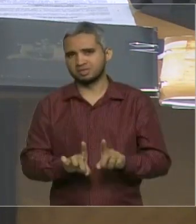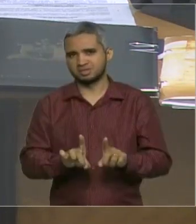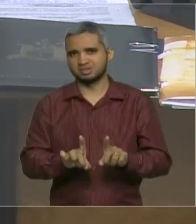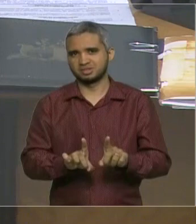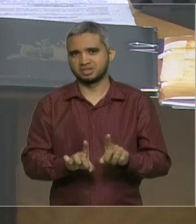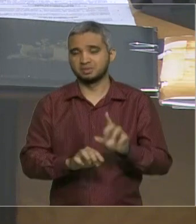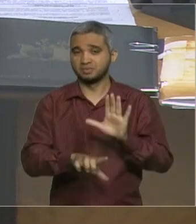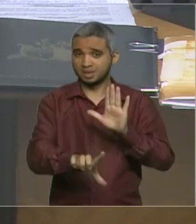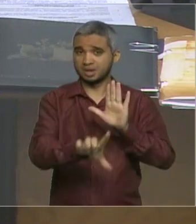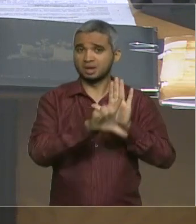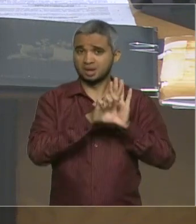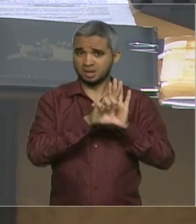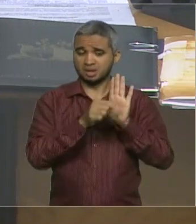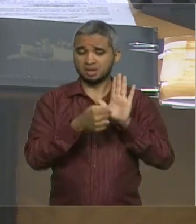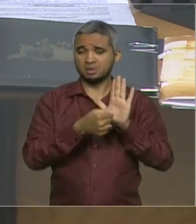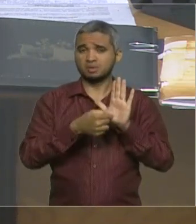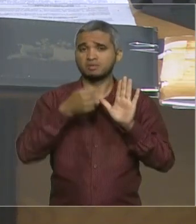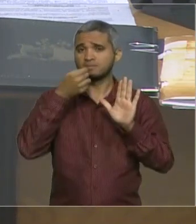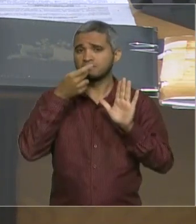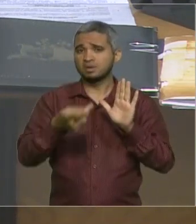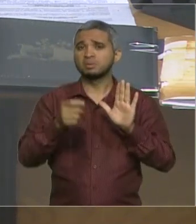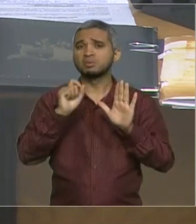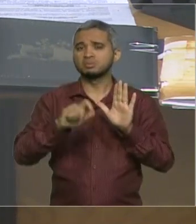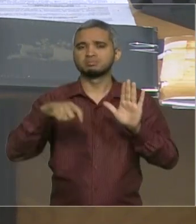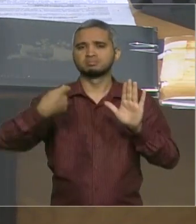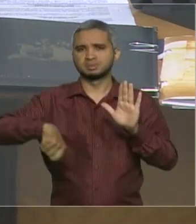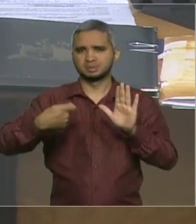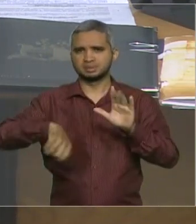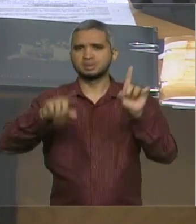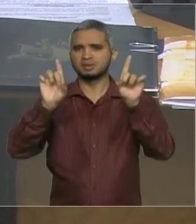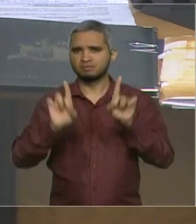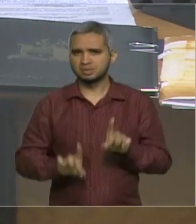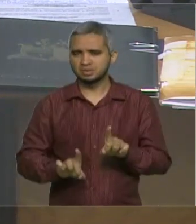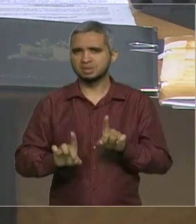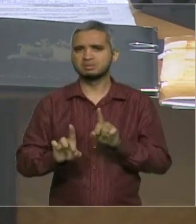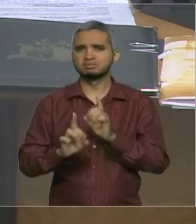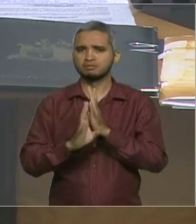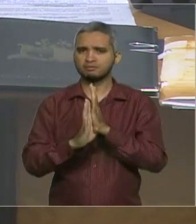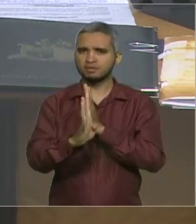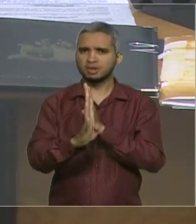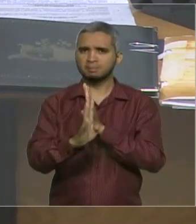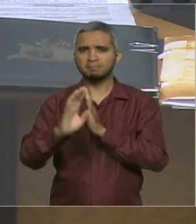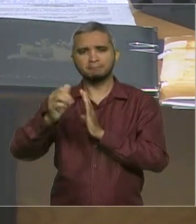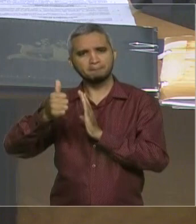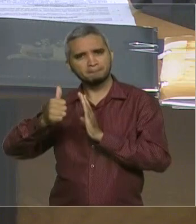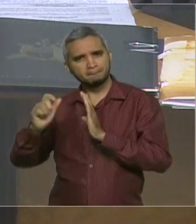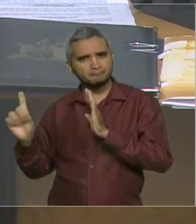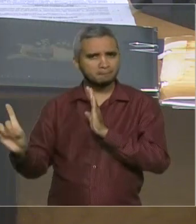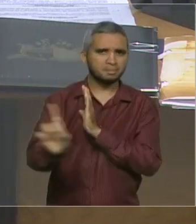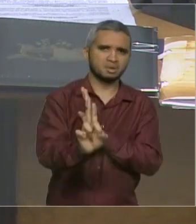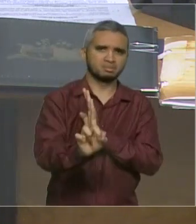atendimento prioritário em órgãos públicos. Lei que prevê